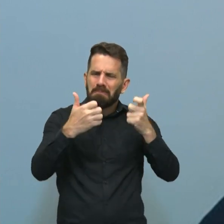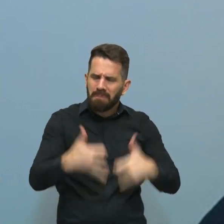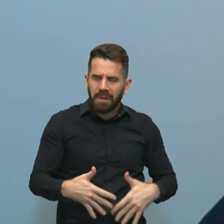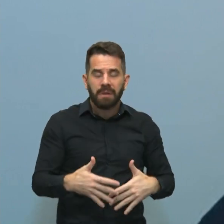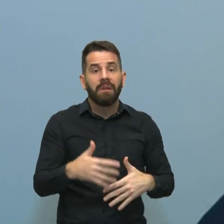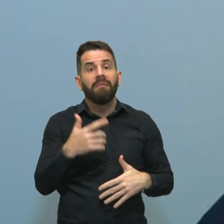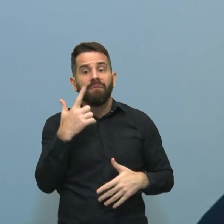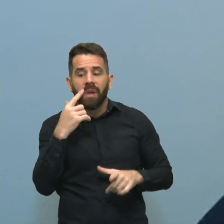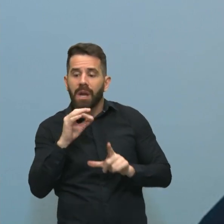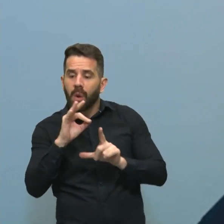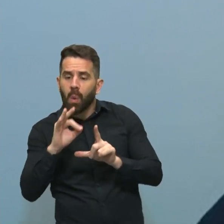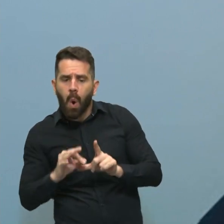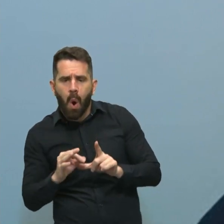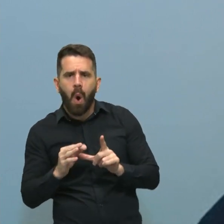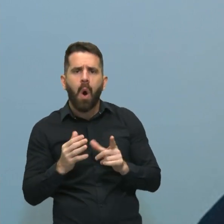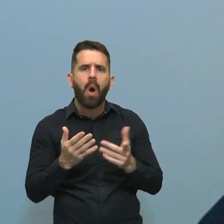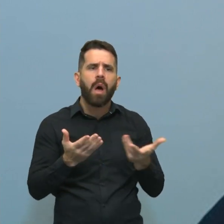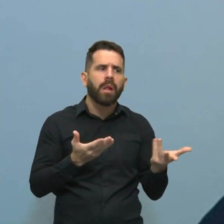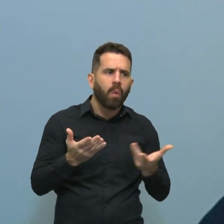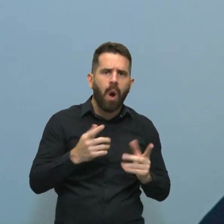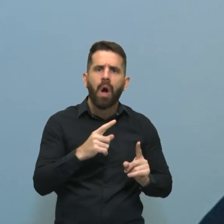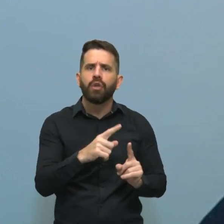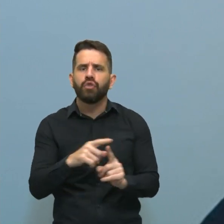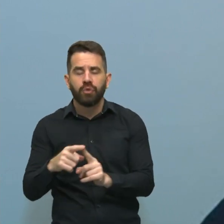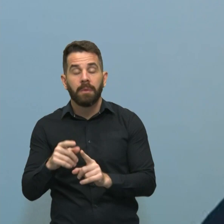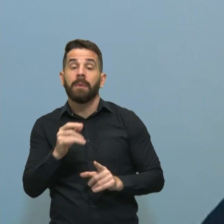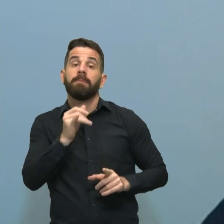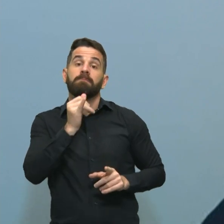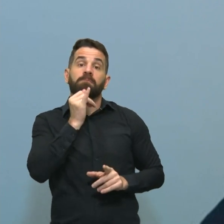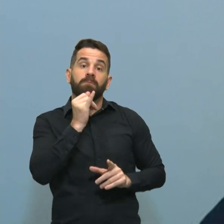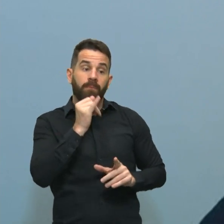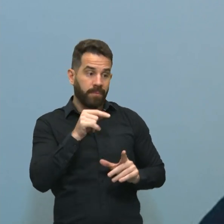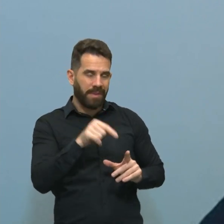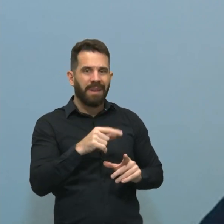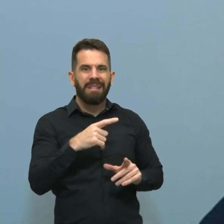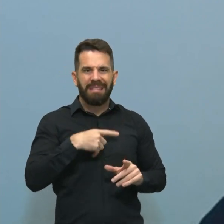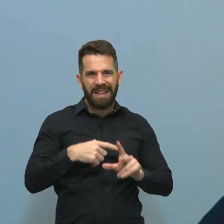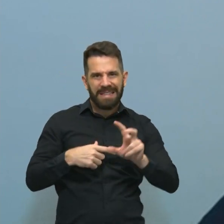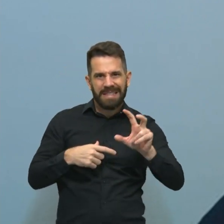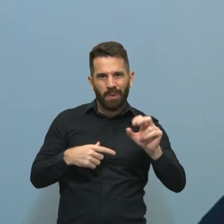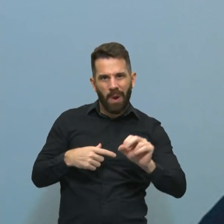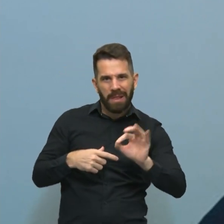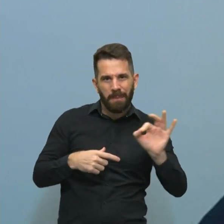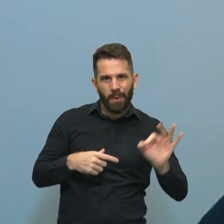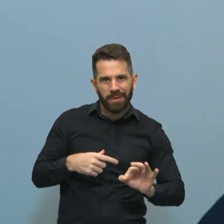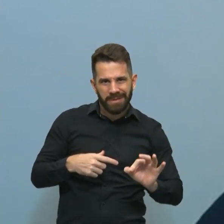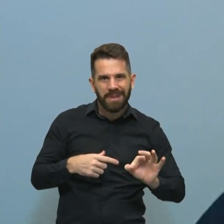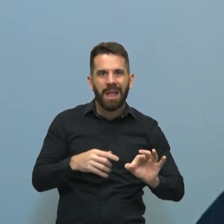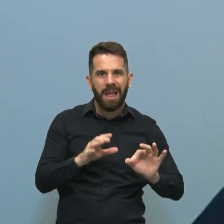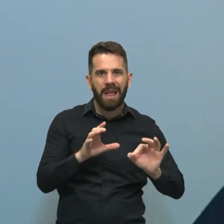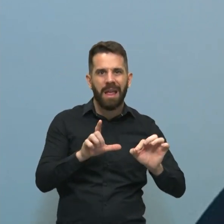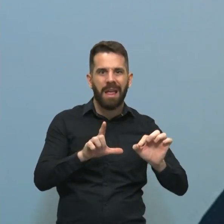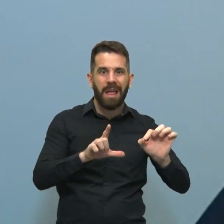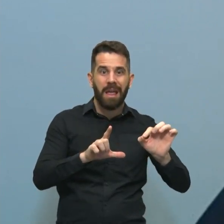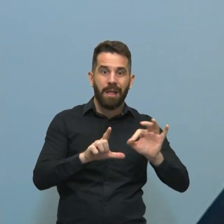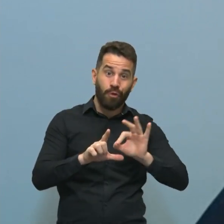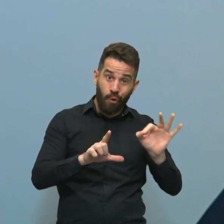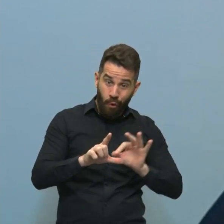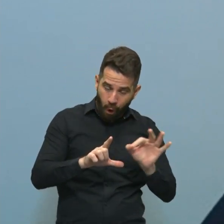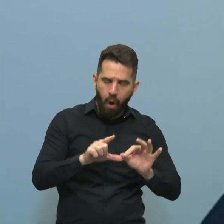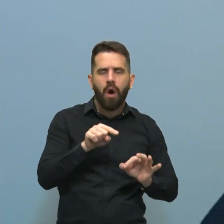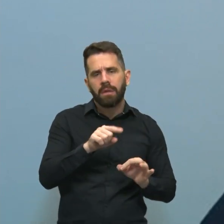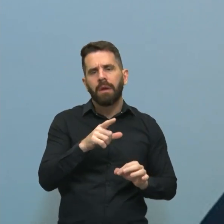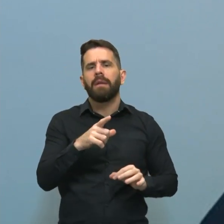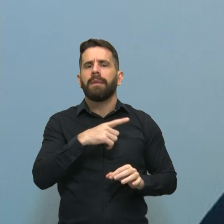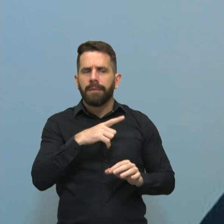estar atento para a escolha. Porque a gente tem, por exemplo, dentro desses 50% das cotas, a gente tem cotas que são para